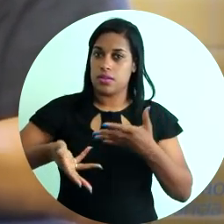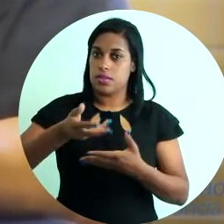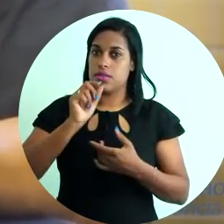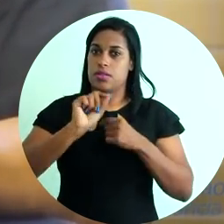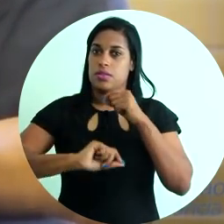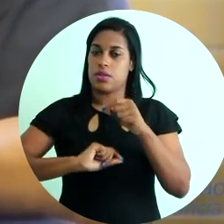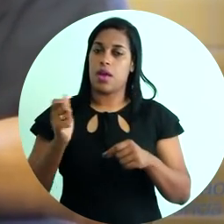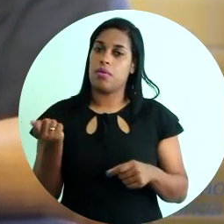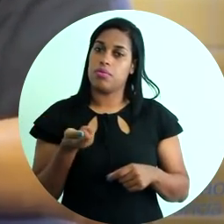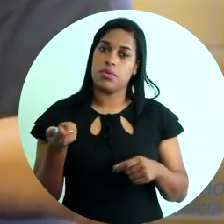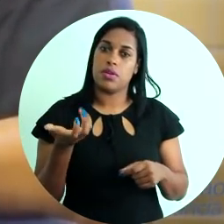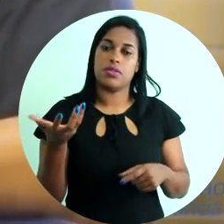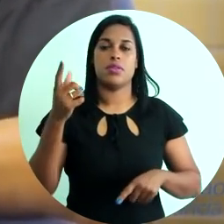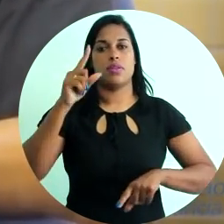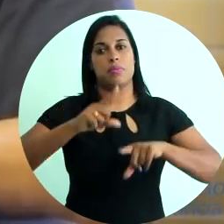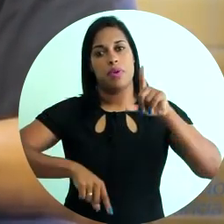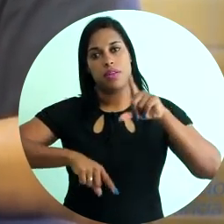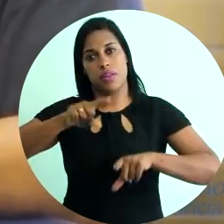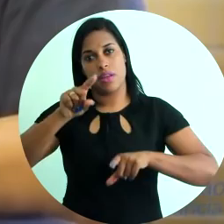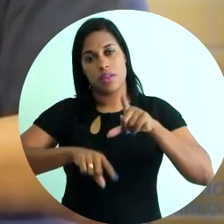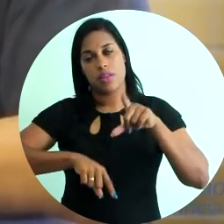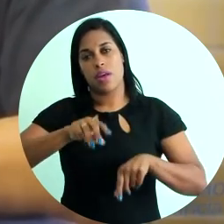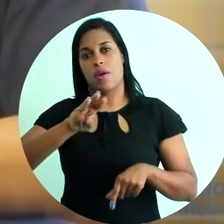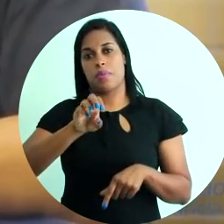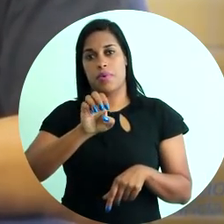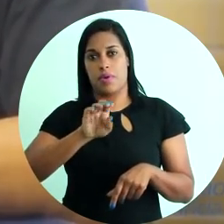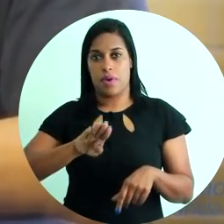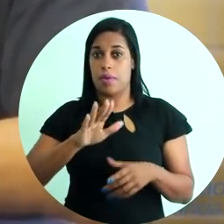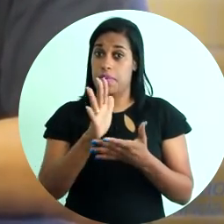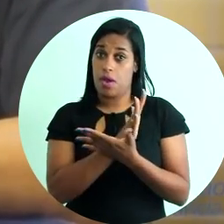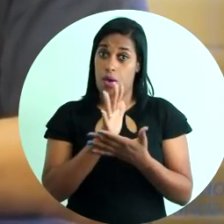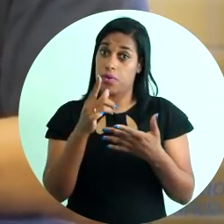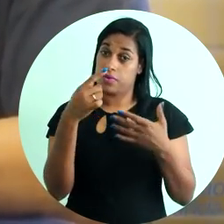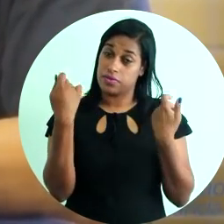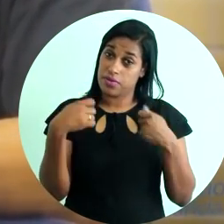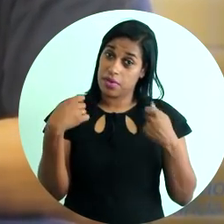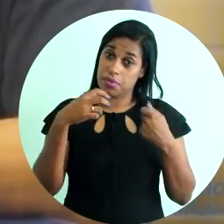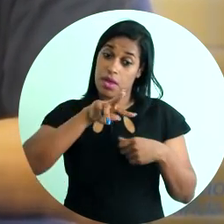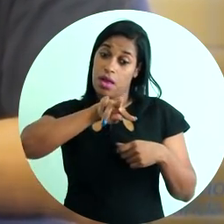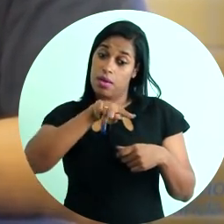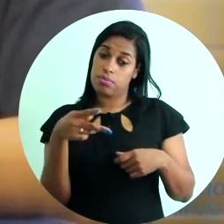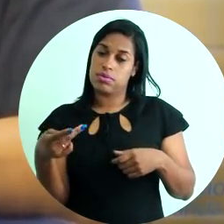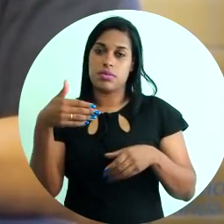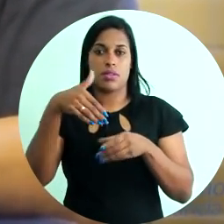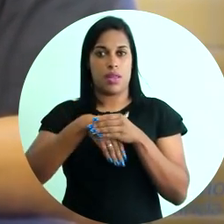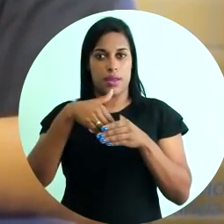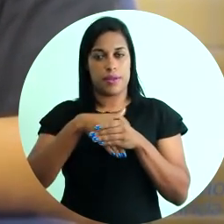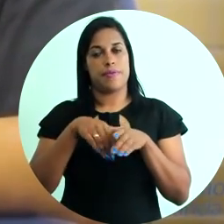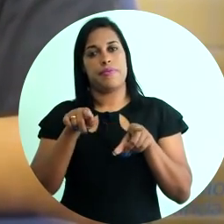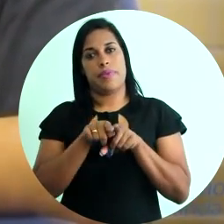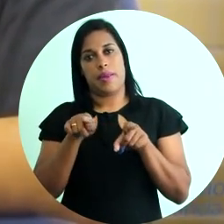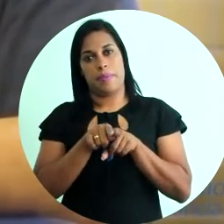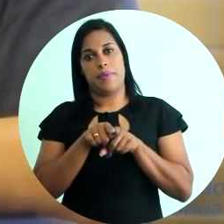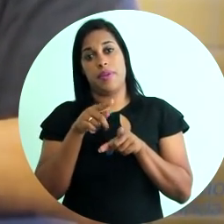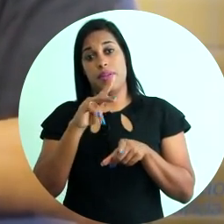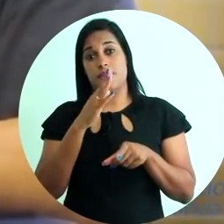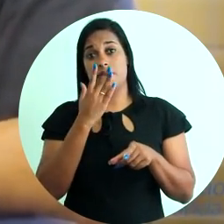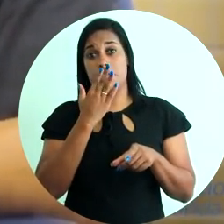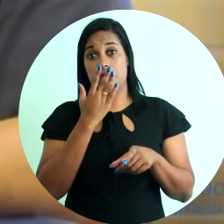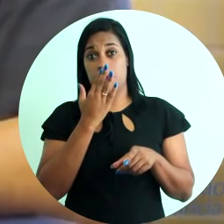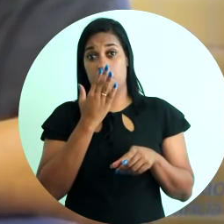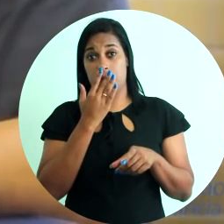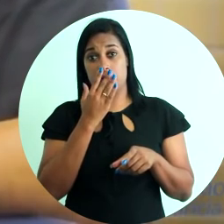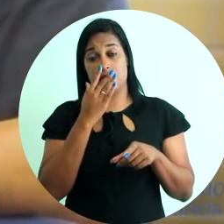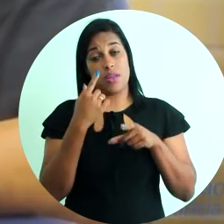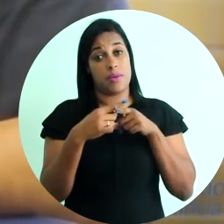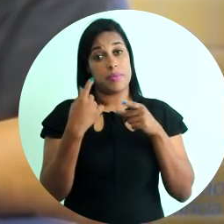à produção de material para a web, algumas vezes você vai precisar converter esses arquivos ou então manipular essas cores. É